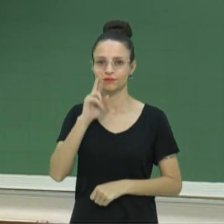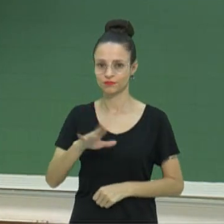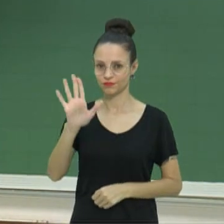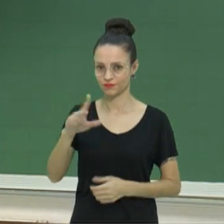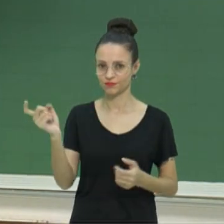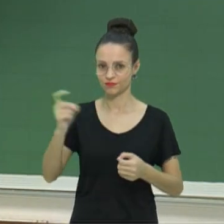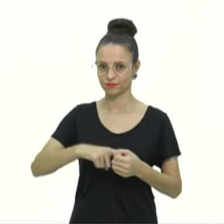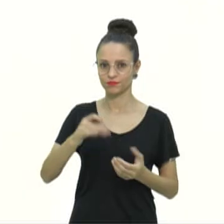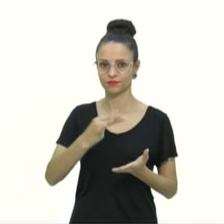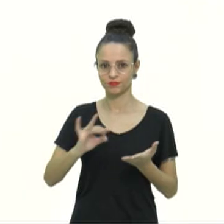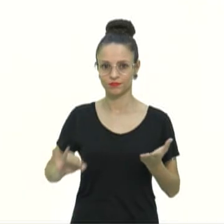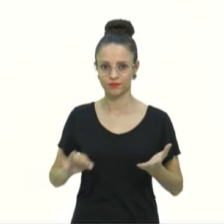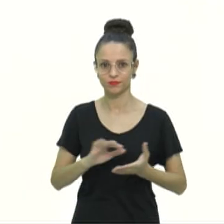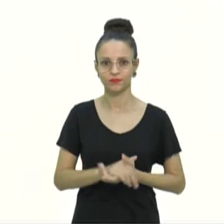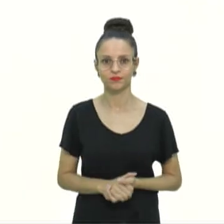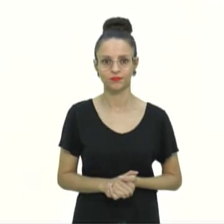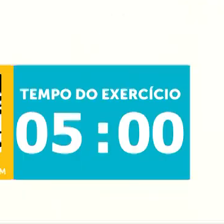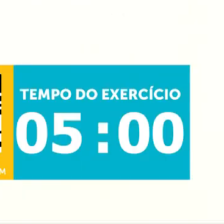com a correção.